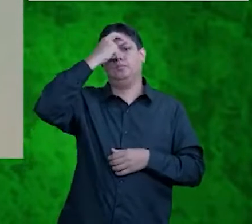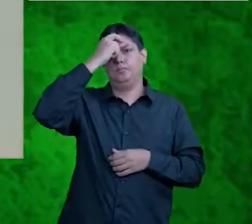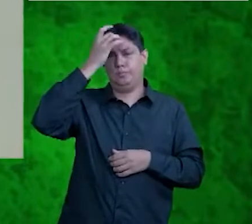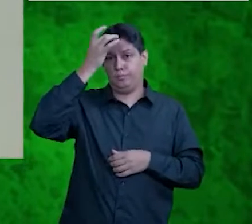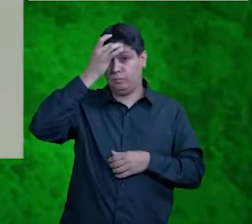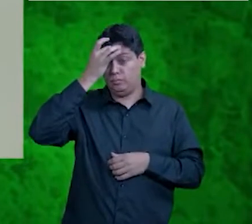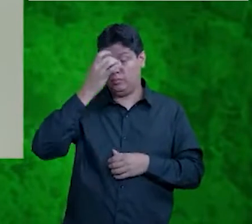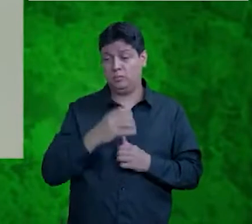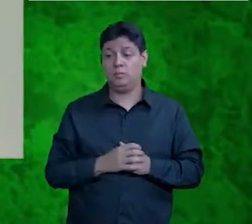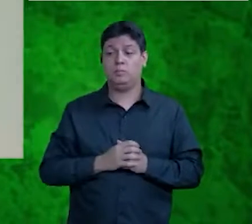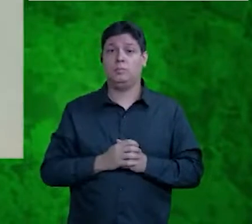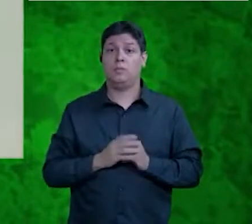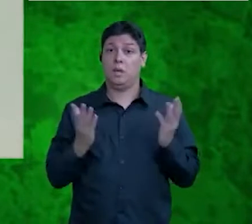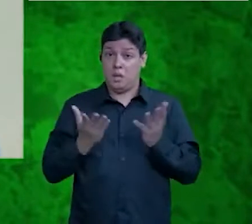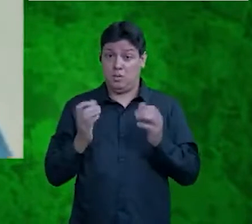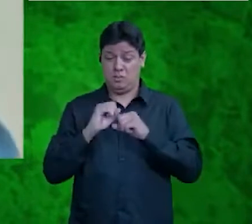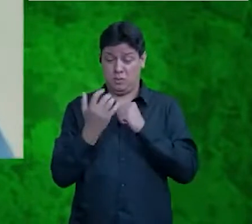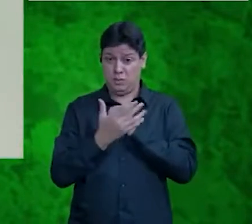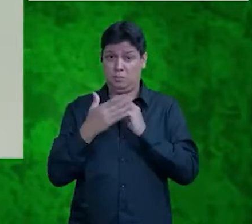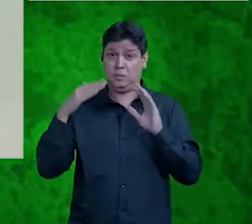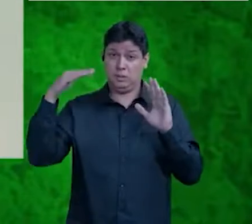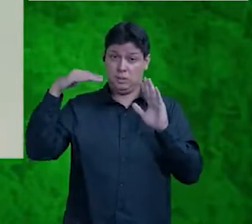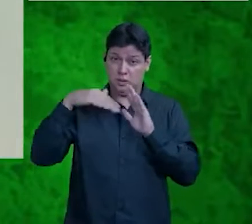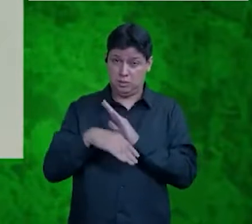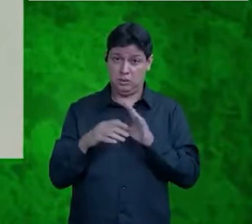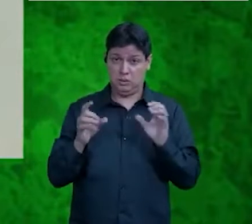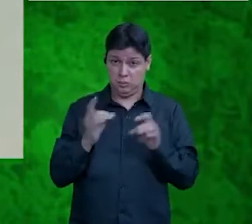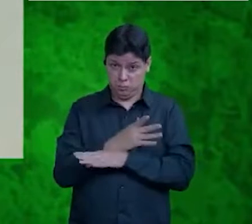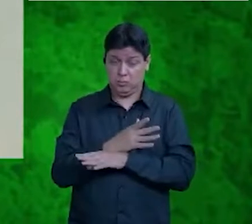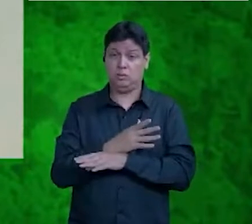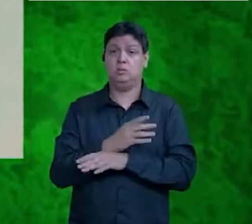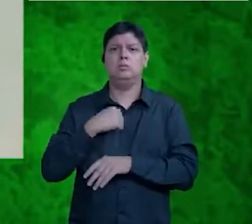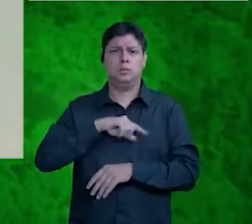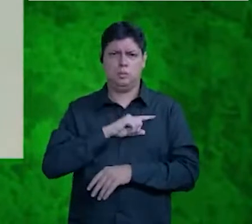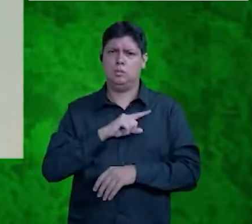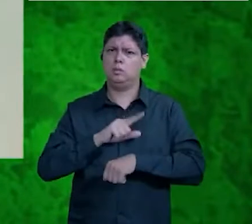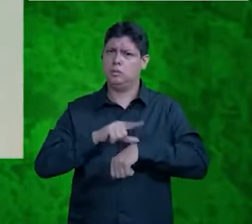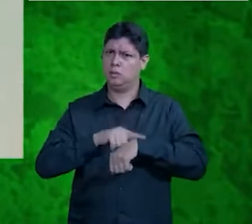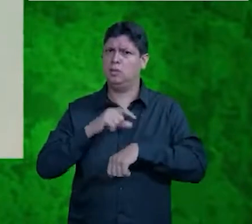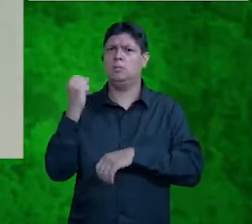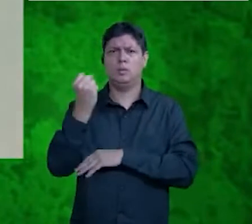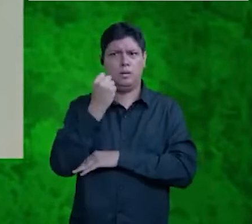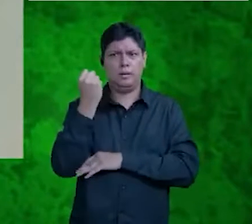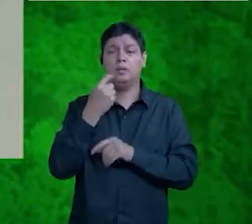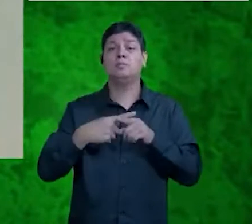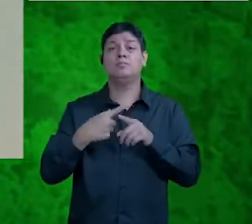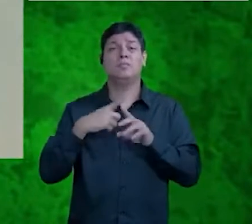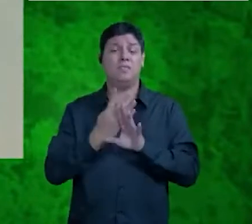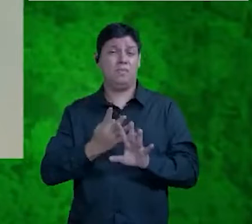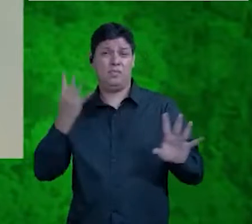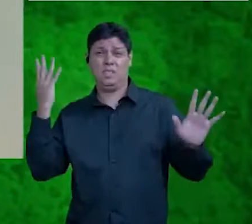pós-pandemia, nós enfrentamos um momento também grave, por quê? Porque tínhamos cirurgias eletivas que até hoje não